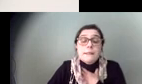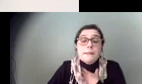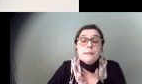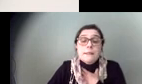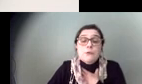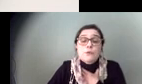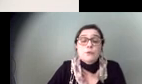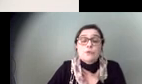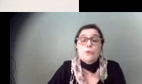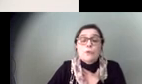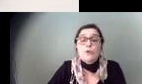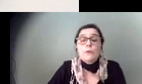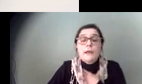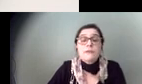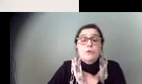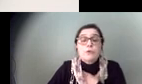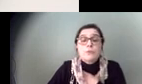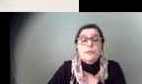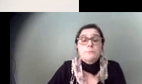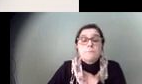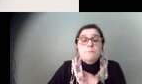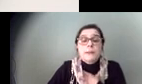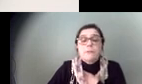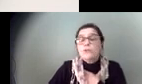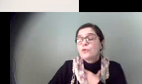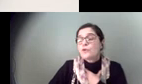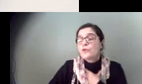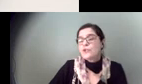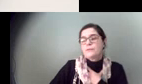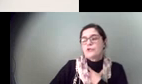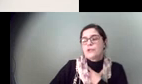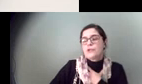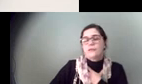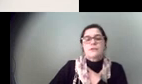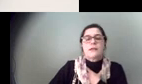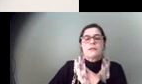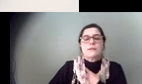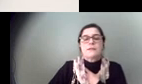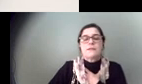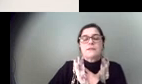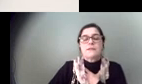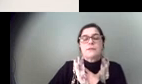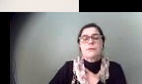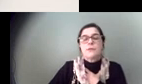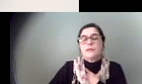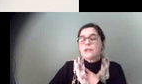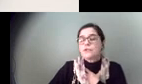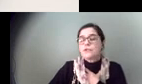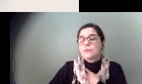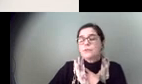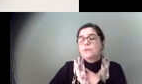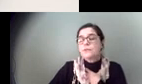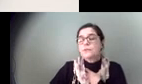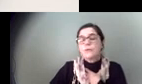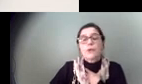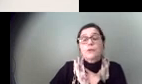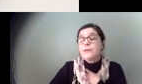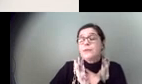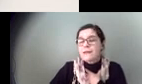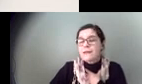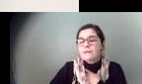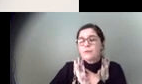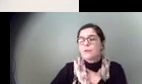eu preciso de um pouco mais sobre metodologias e projetos. Ah, então, esse daqui vai ser minha prioridade número 1, então eu vou